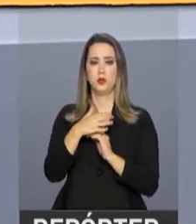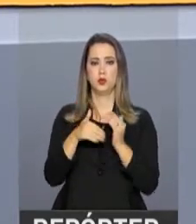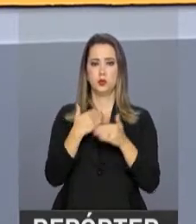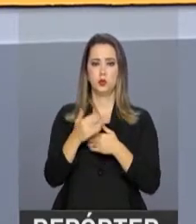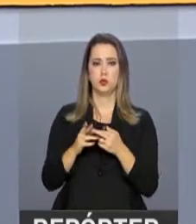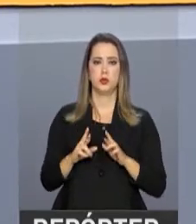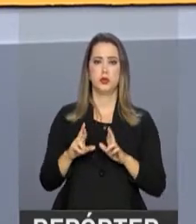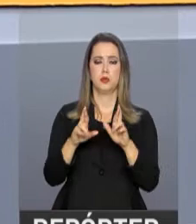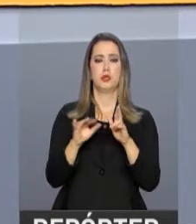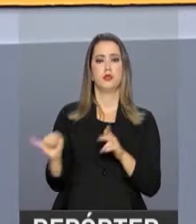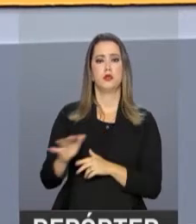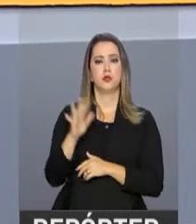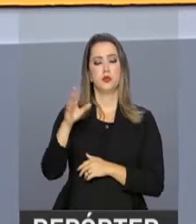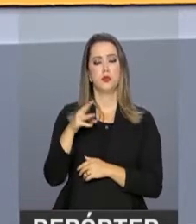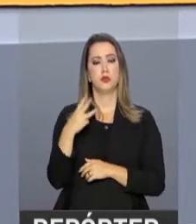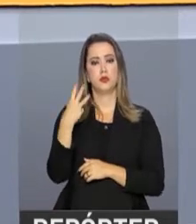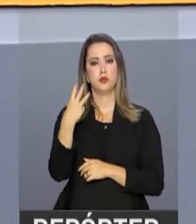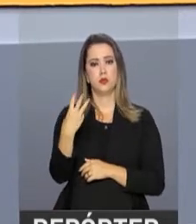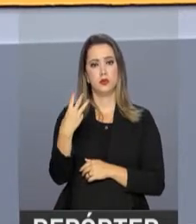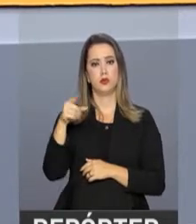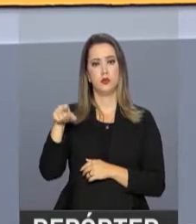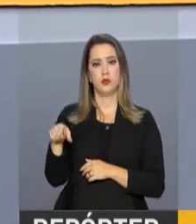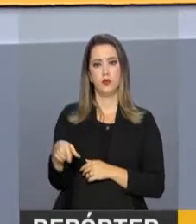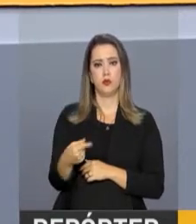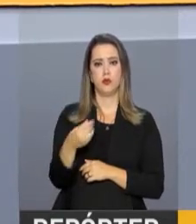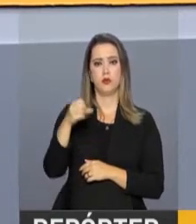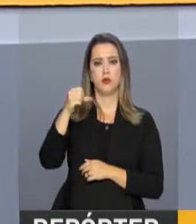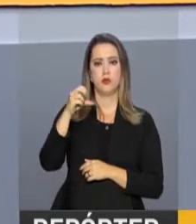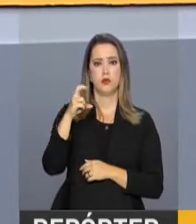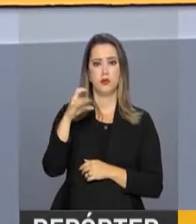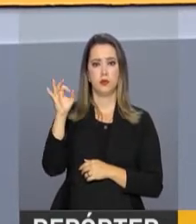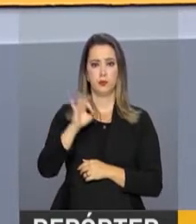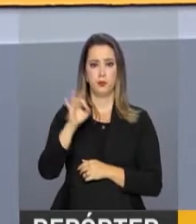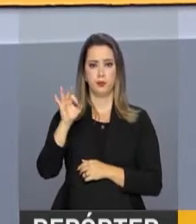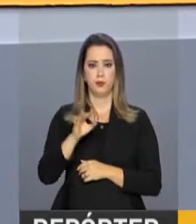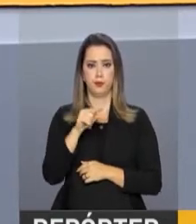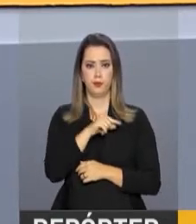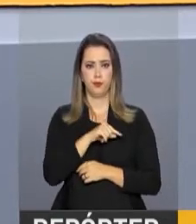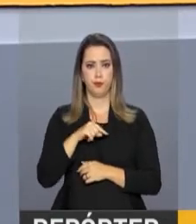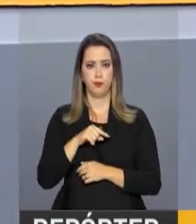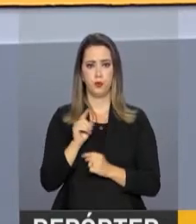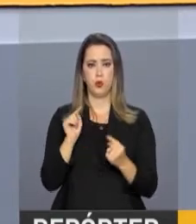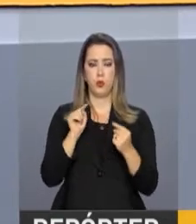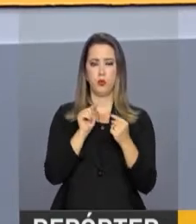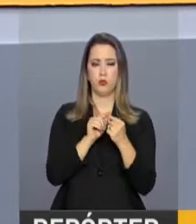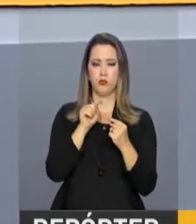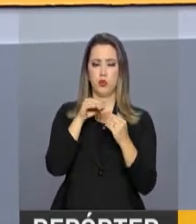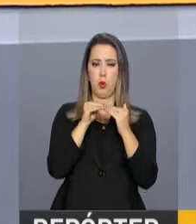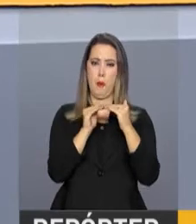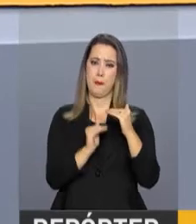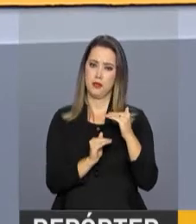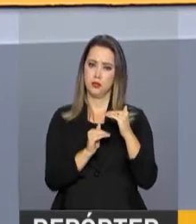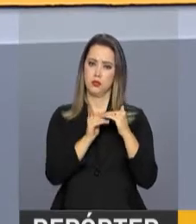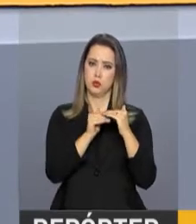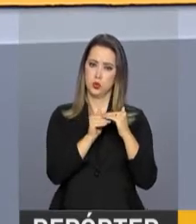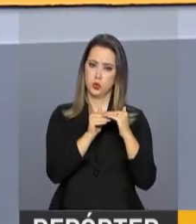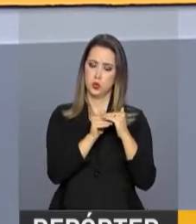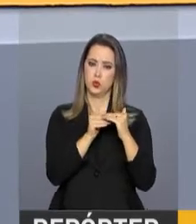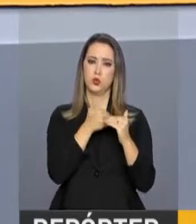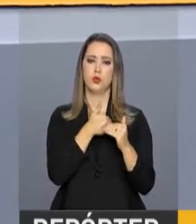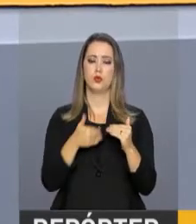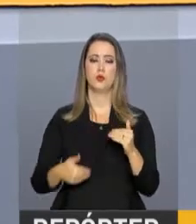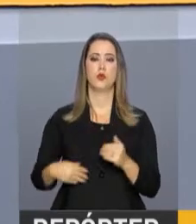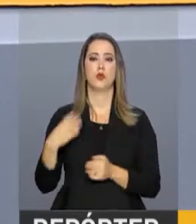a expectativa de inflação para este ano em 3,95 por cento abaixo do centro da meta estabelecida pelo governo